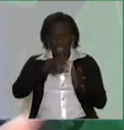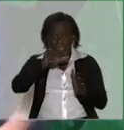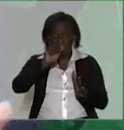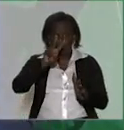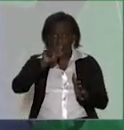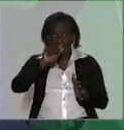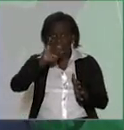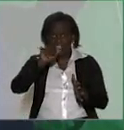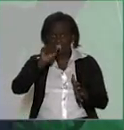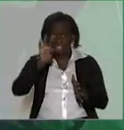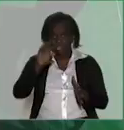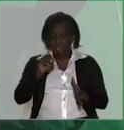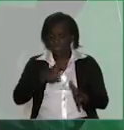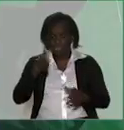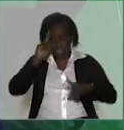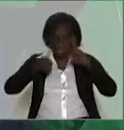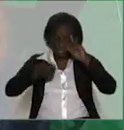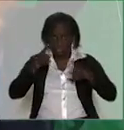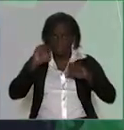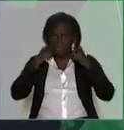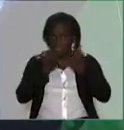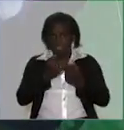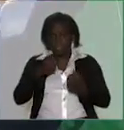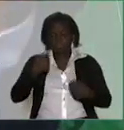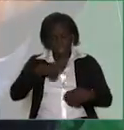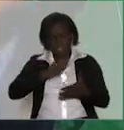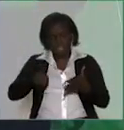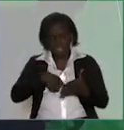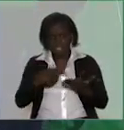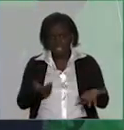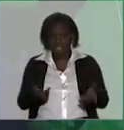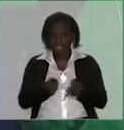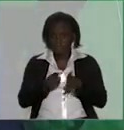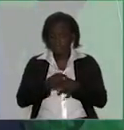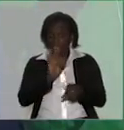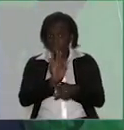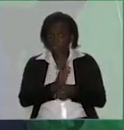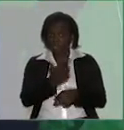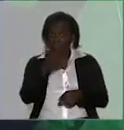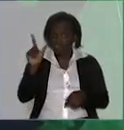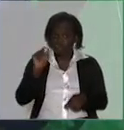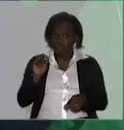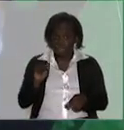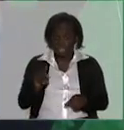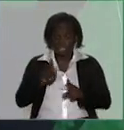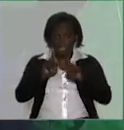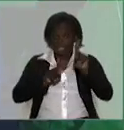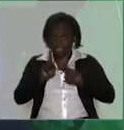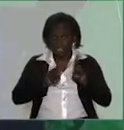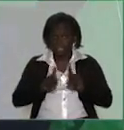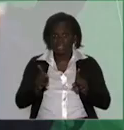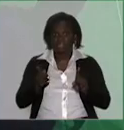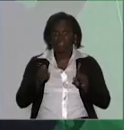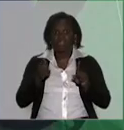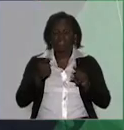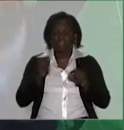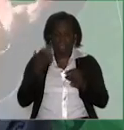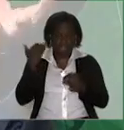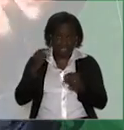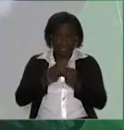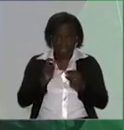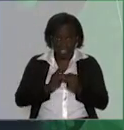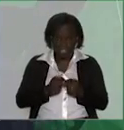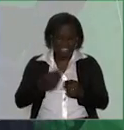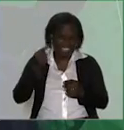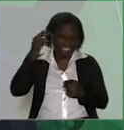não com a administração do Maracanã. Então tem que cancelar sim. Agora temos que defender também uma outra questão, que quando essa licitação, quando isso foi